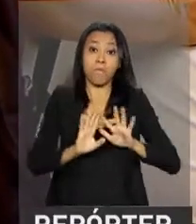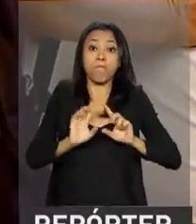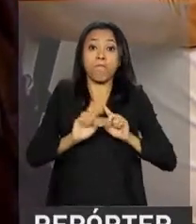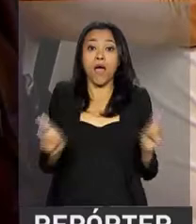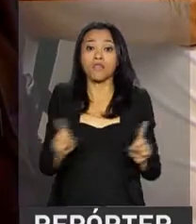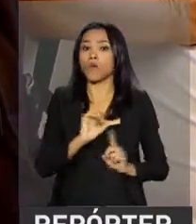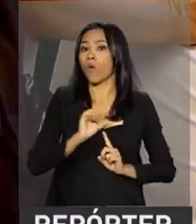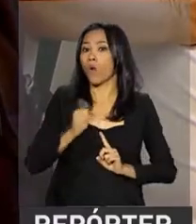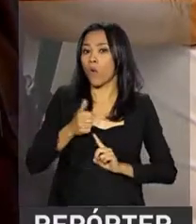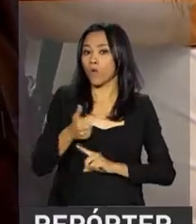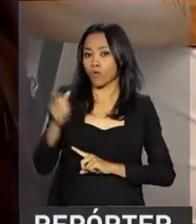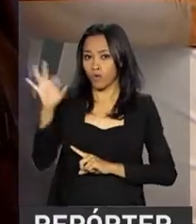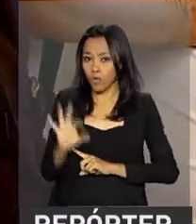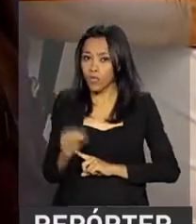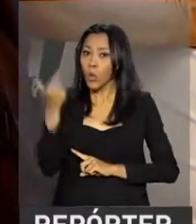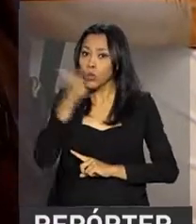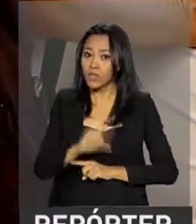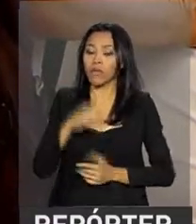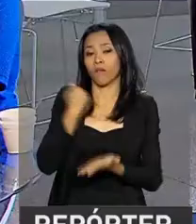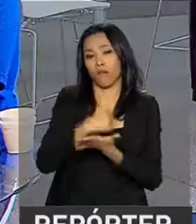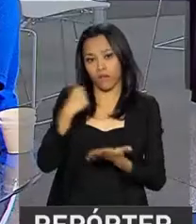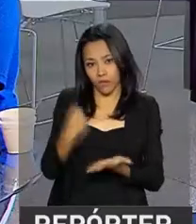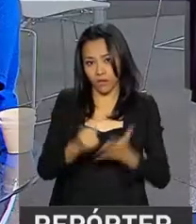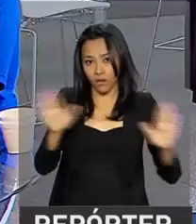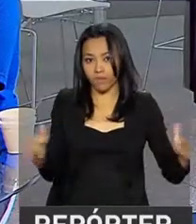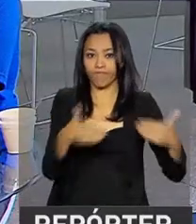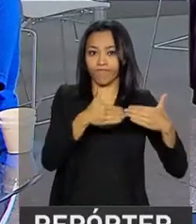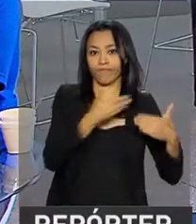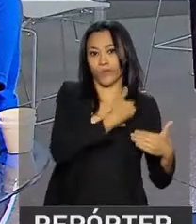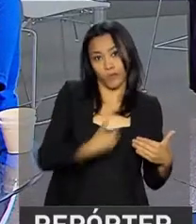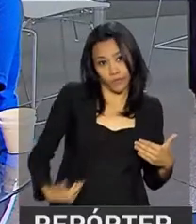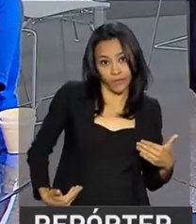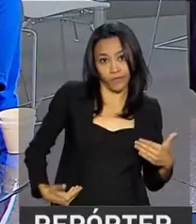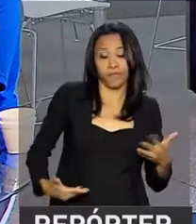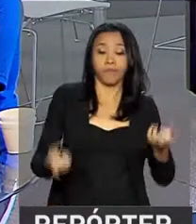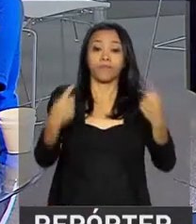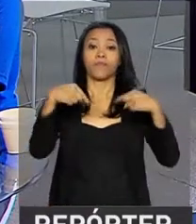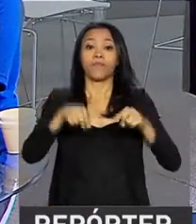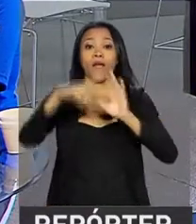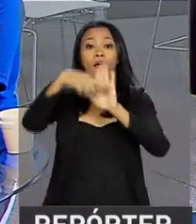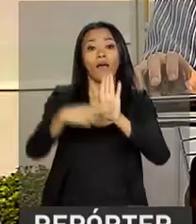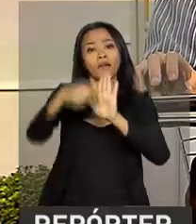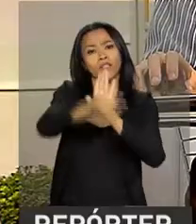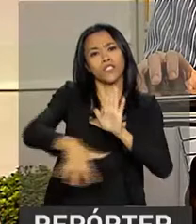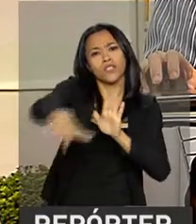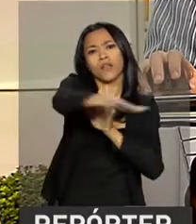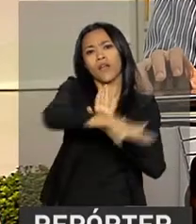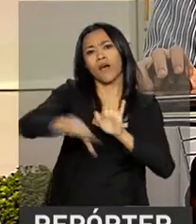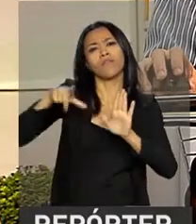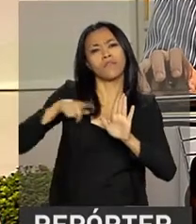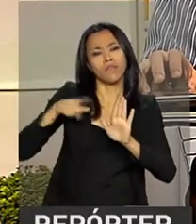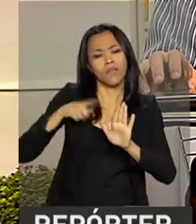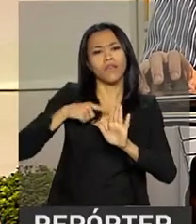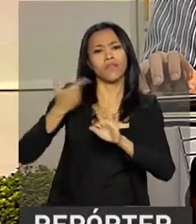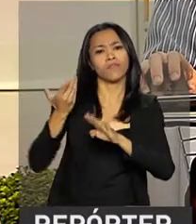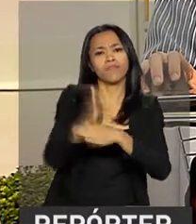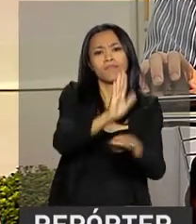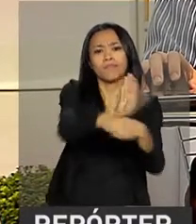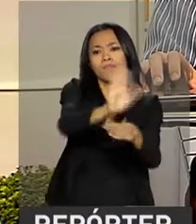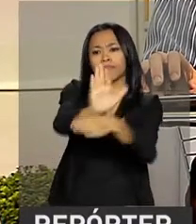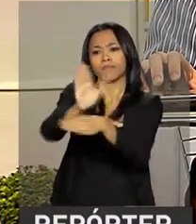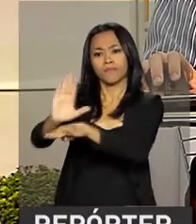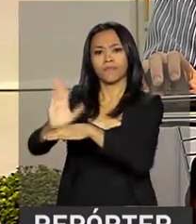11% conseguem contratar com o poder público. A Lei Geral da Micro e Pequena Empresa trouxe vários benefícios